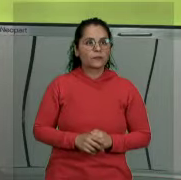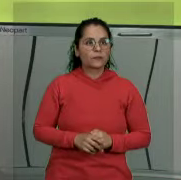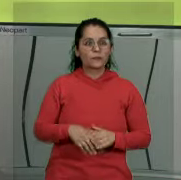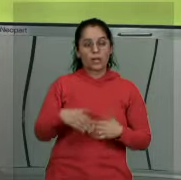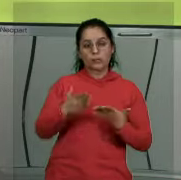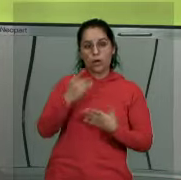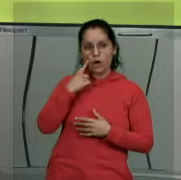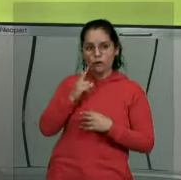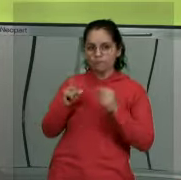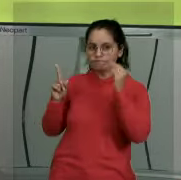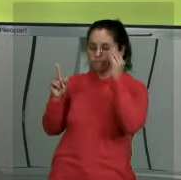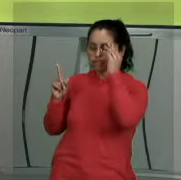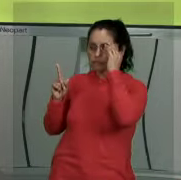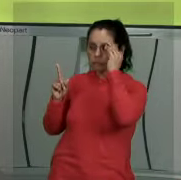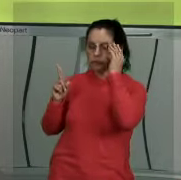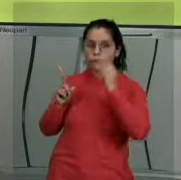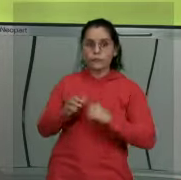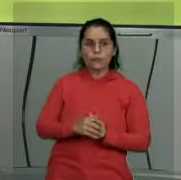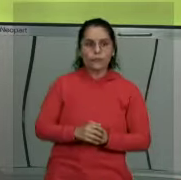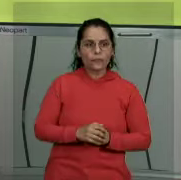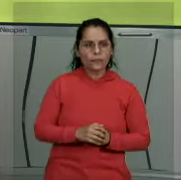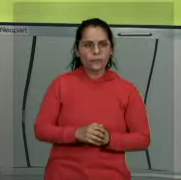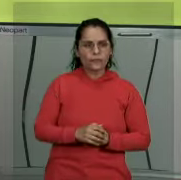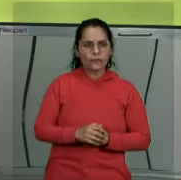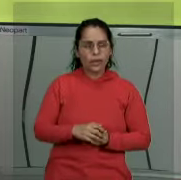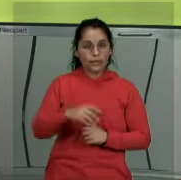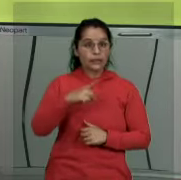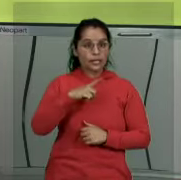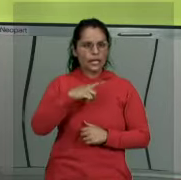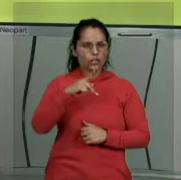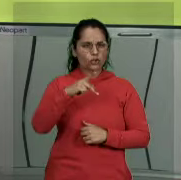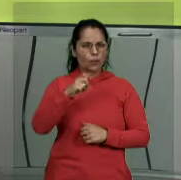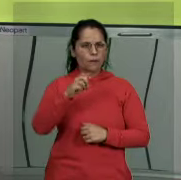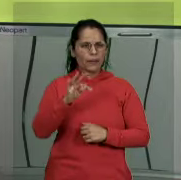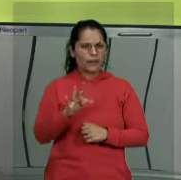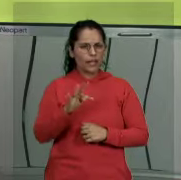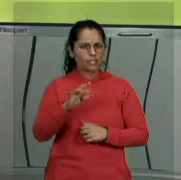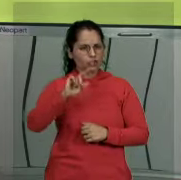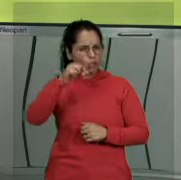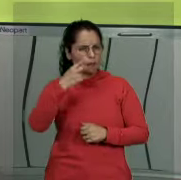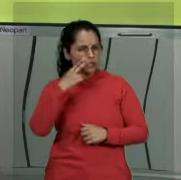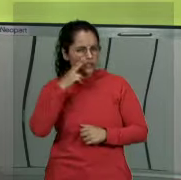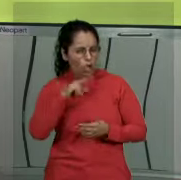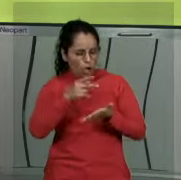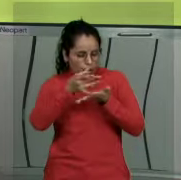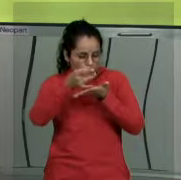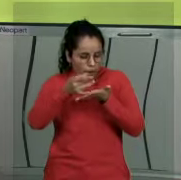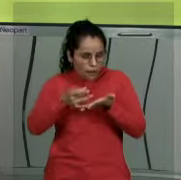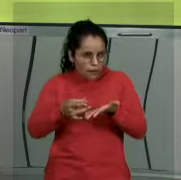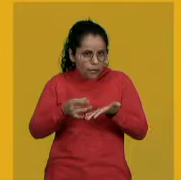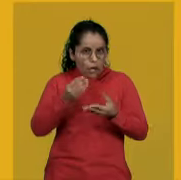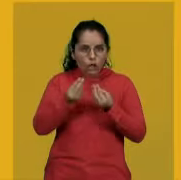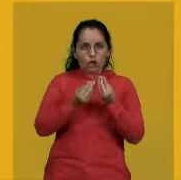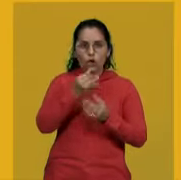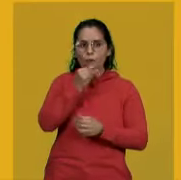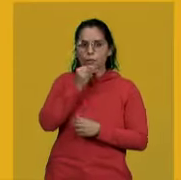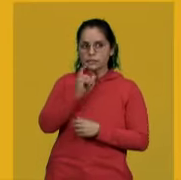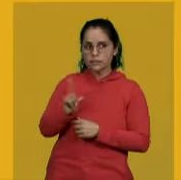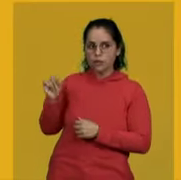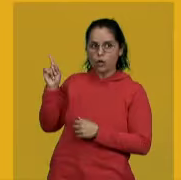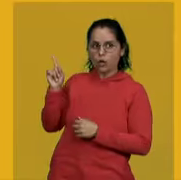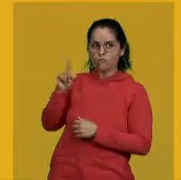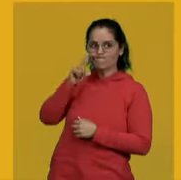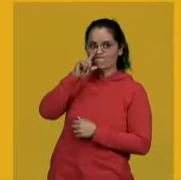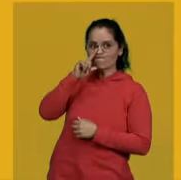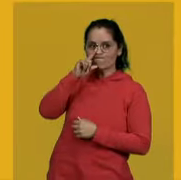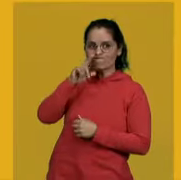Então, aqui, essa figura está no pé de vocês. Depois vocês podem dar uma olhada, tá? Aqui, por exemplo, os riscos,